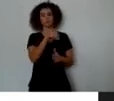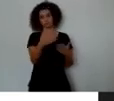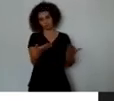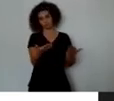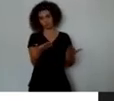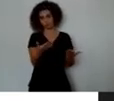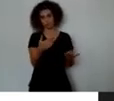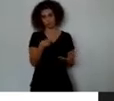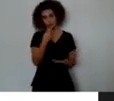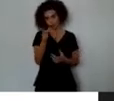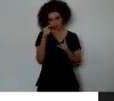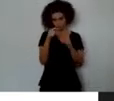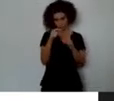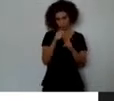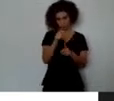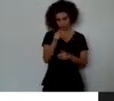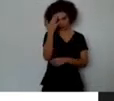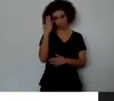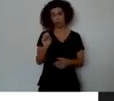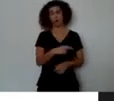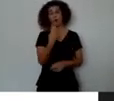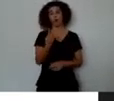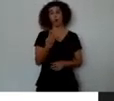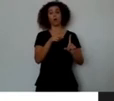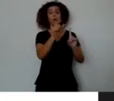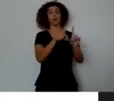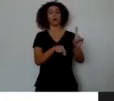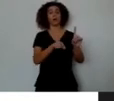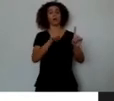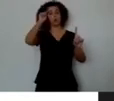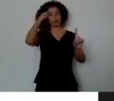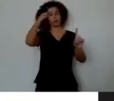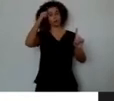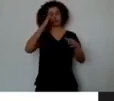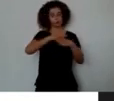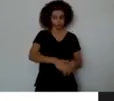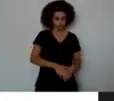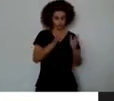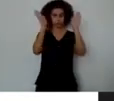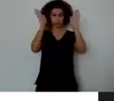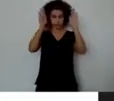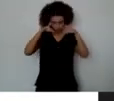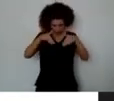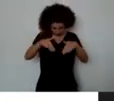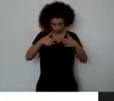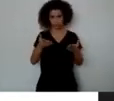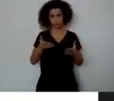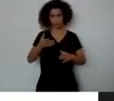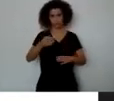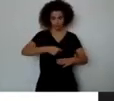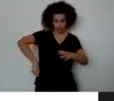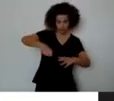bem claro, ou é o negro subserviente, retratado muitas vezes pela tia Anastácia,